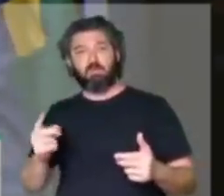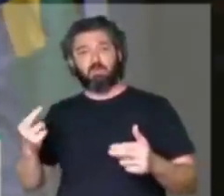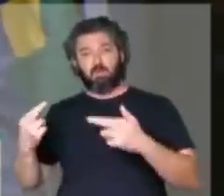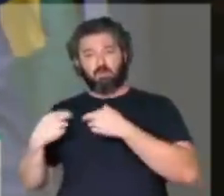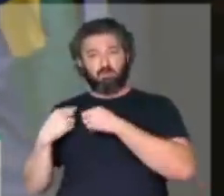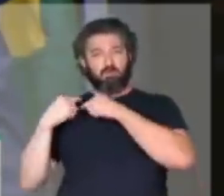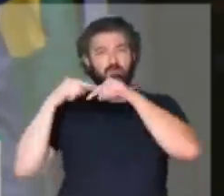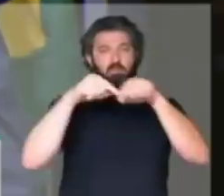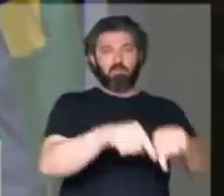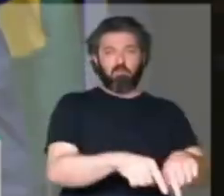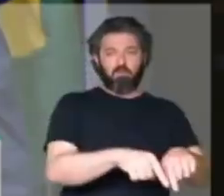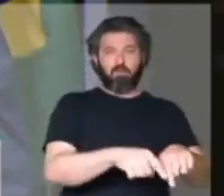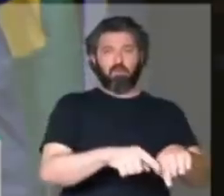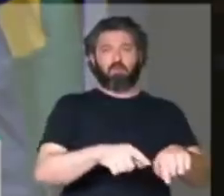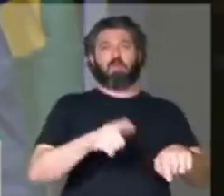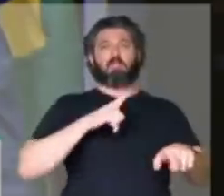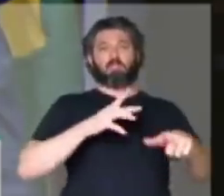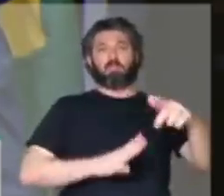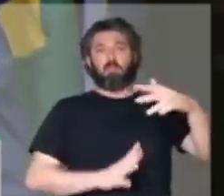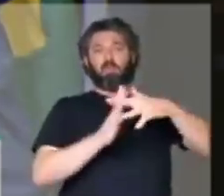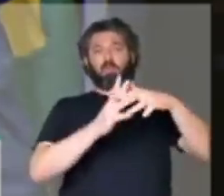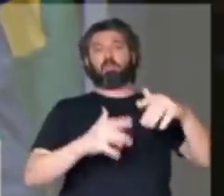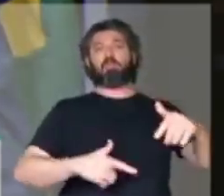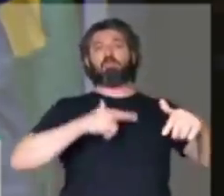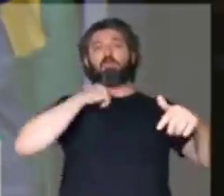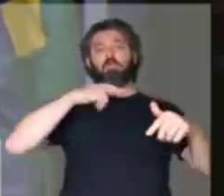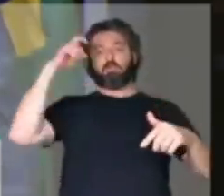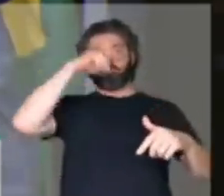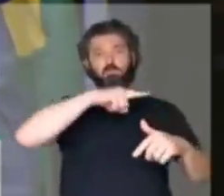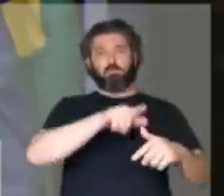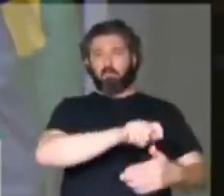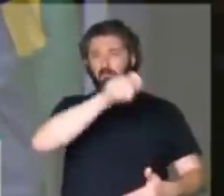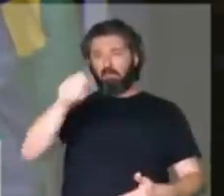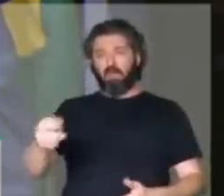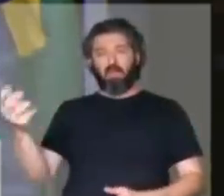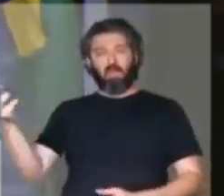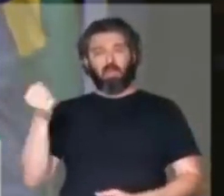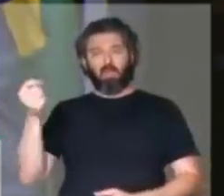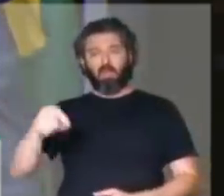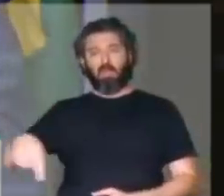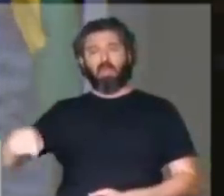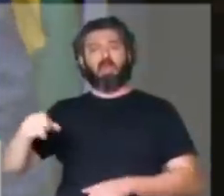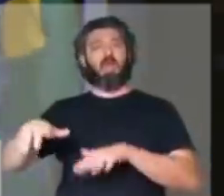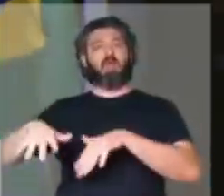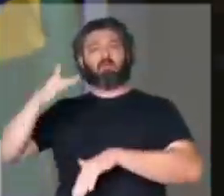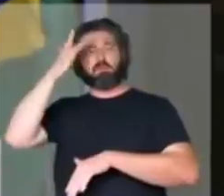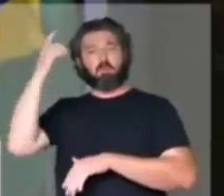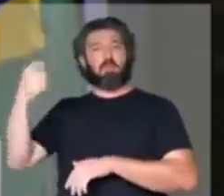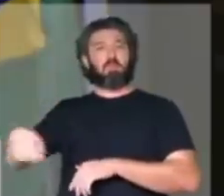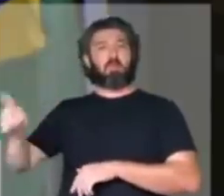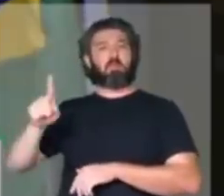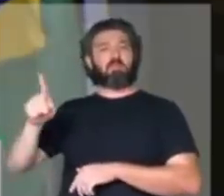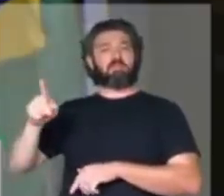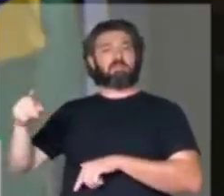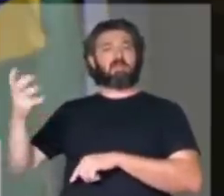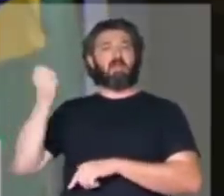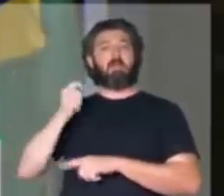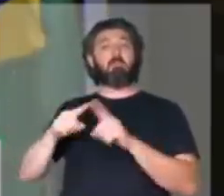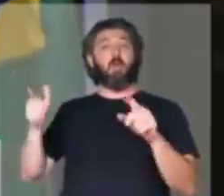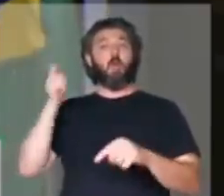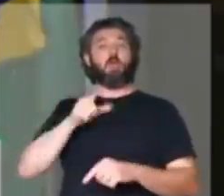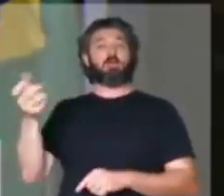onerando ainda mais esse setor, que já passa dificuldades para pagar benefício para quem não precisa. E